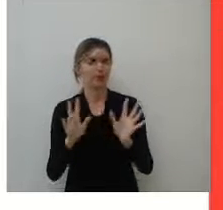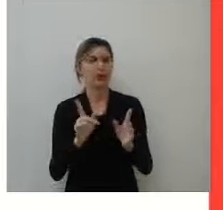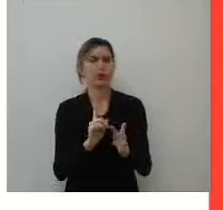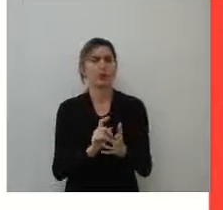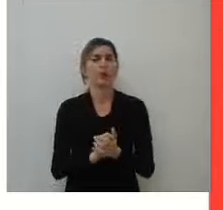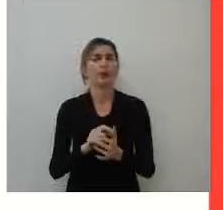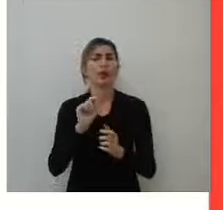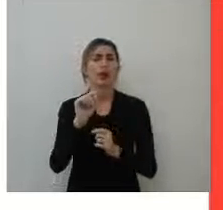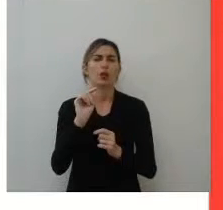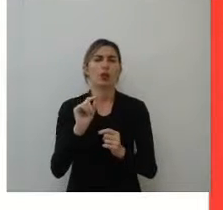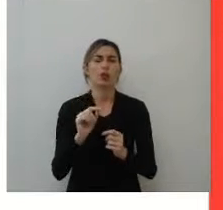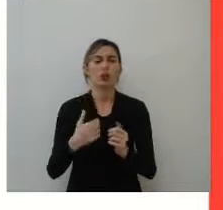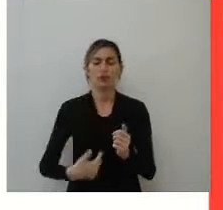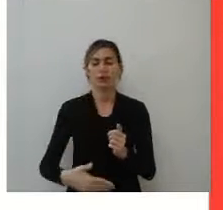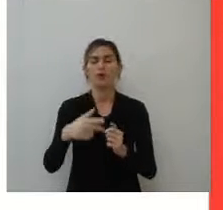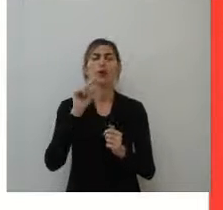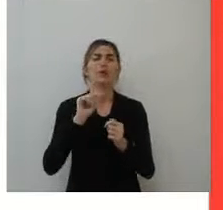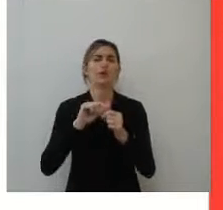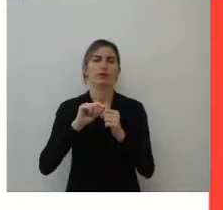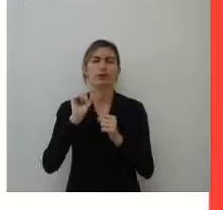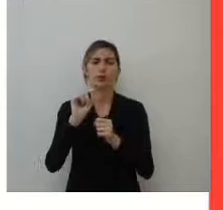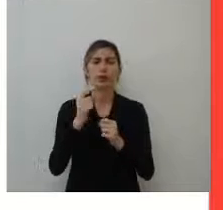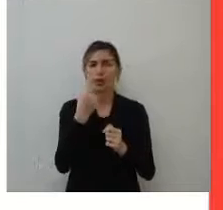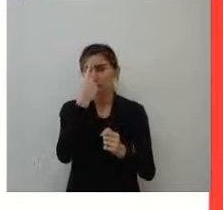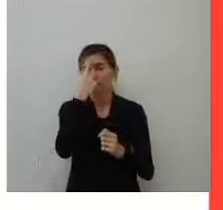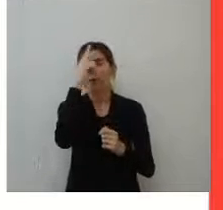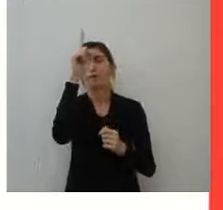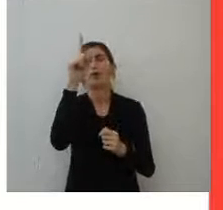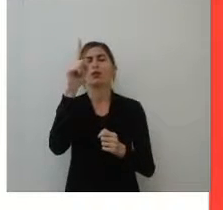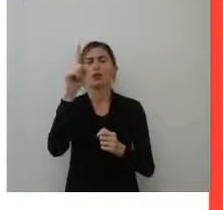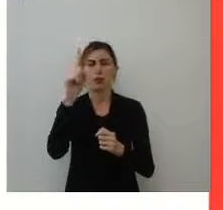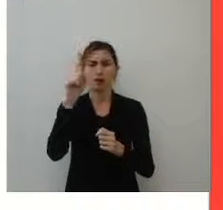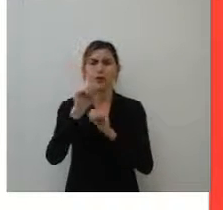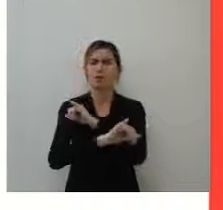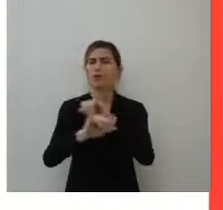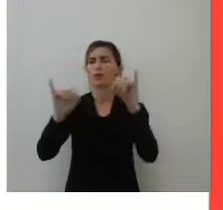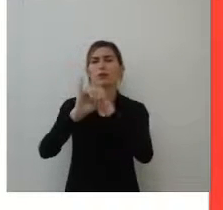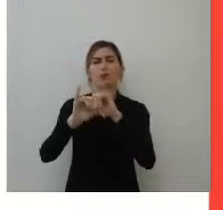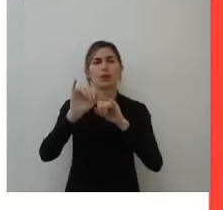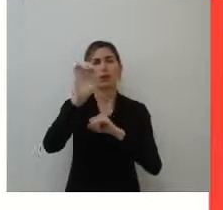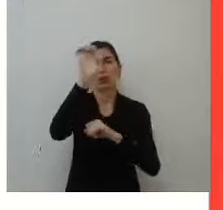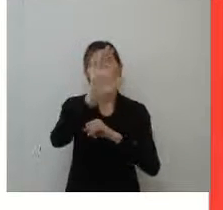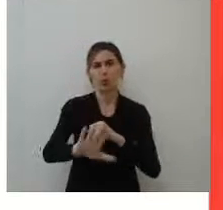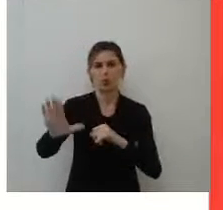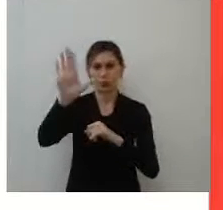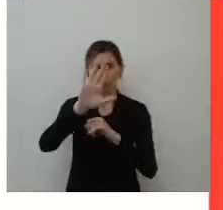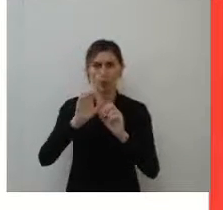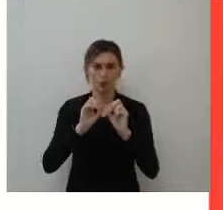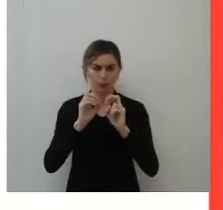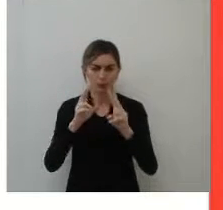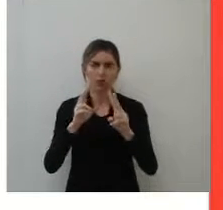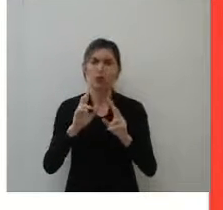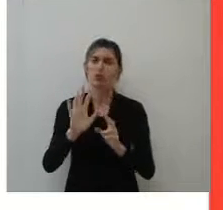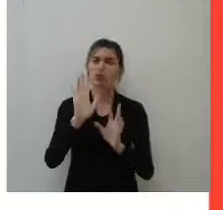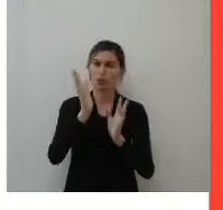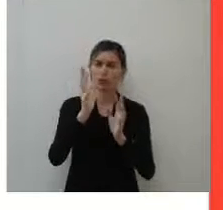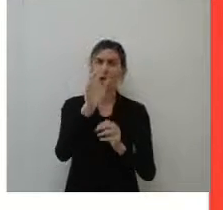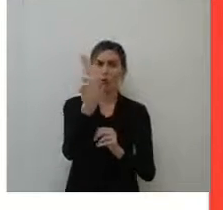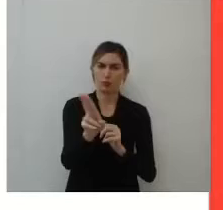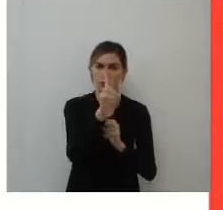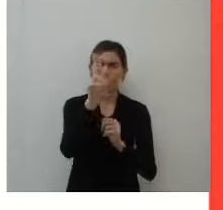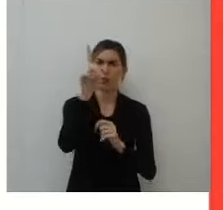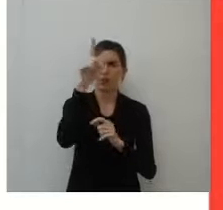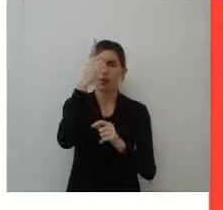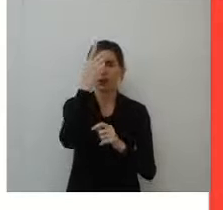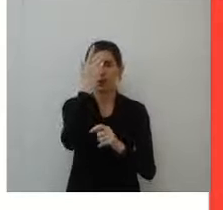não cria imprensa, ele vai inventar também imprensa, só que na Europa. Ok, gente? Porque a imprensa já era utilizada lá